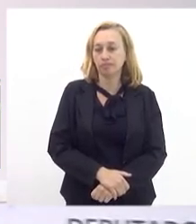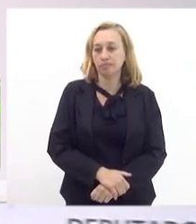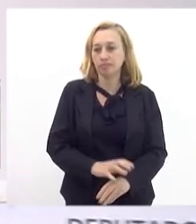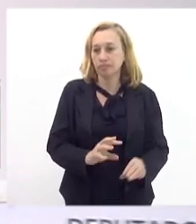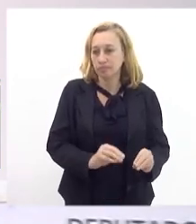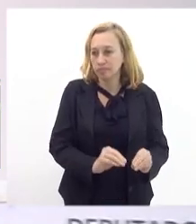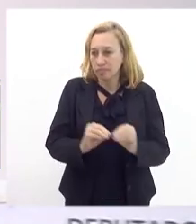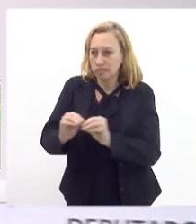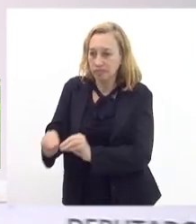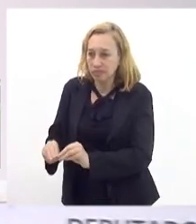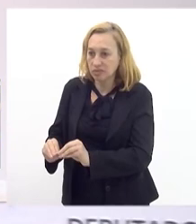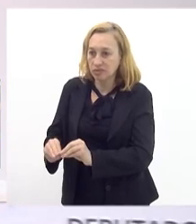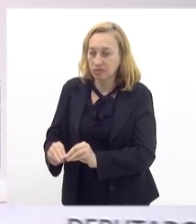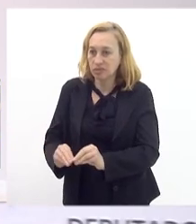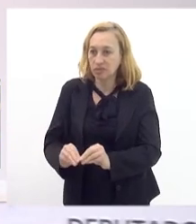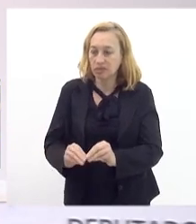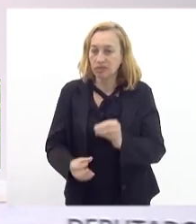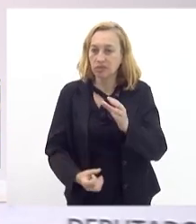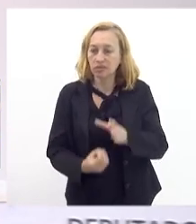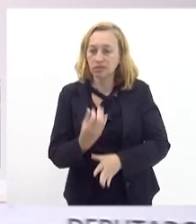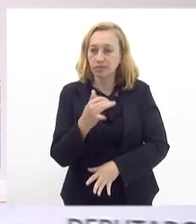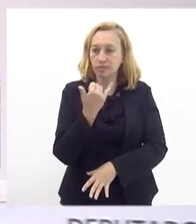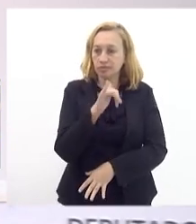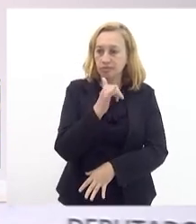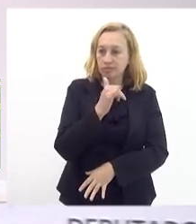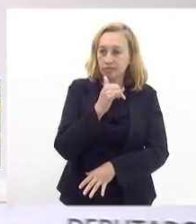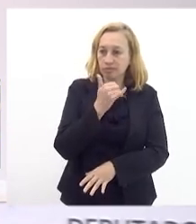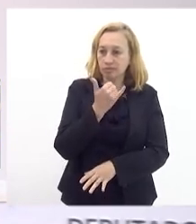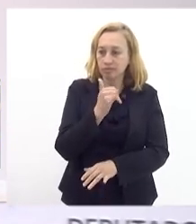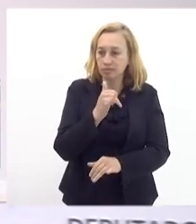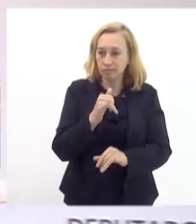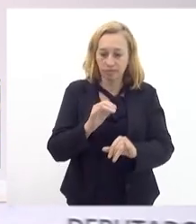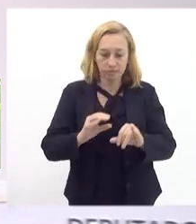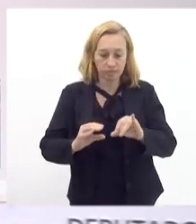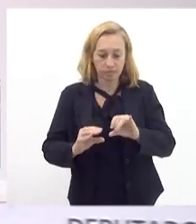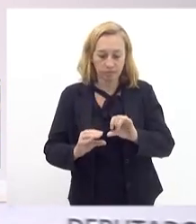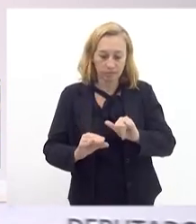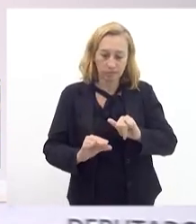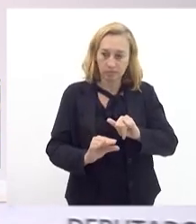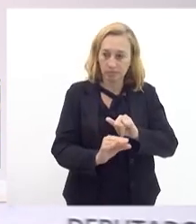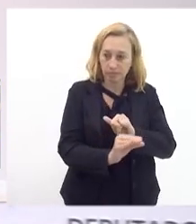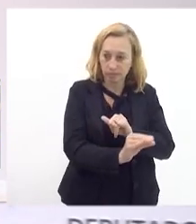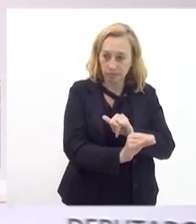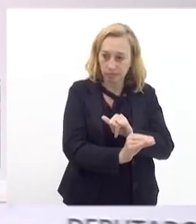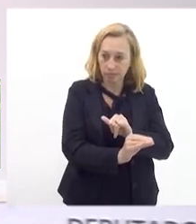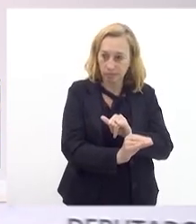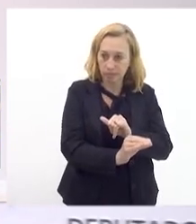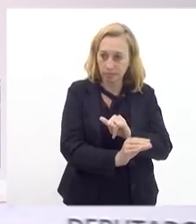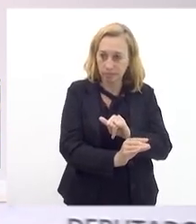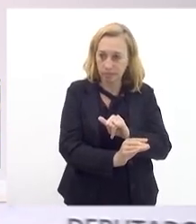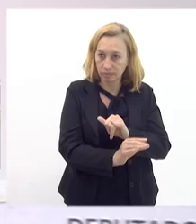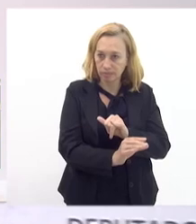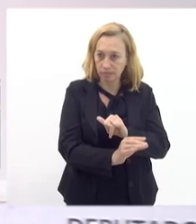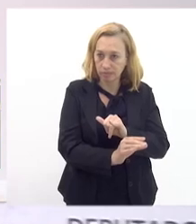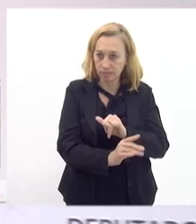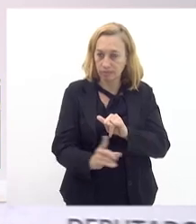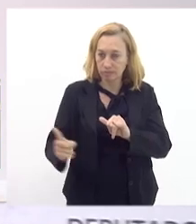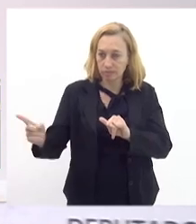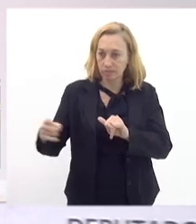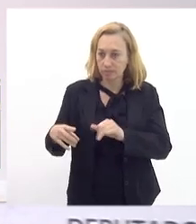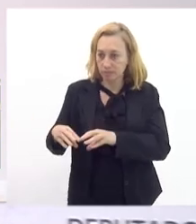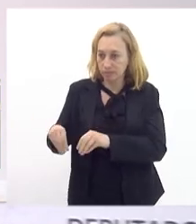geradoras de energia até meu elétrica das quatro embarcações e vim para terra